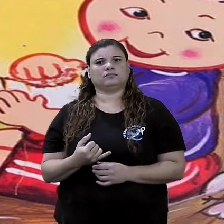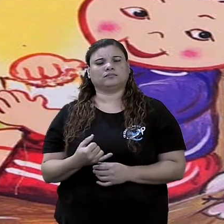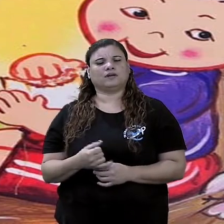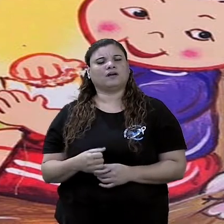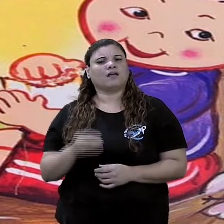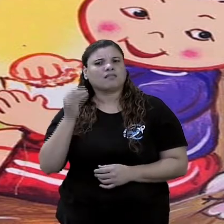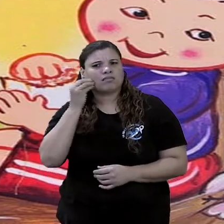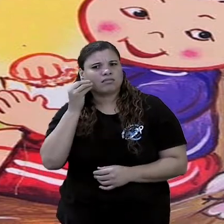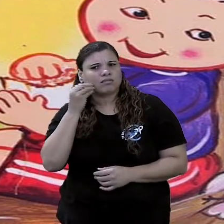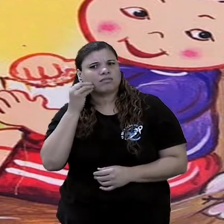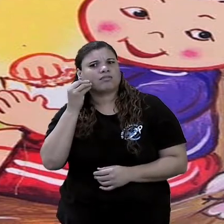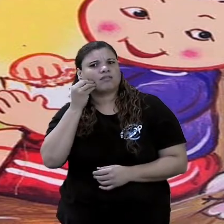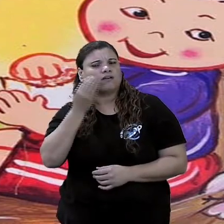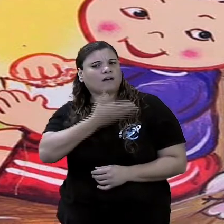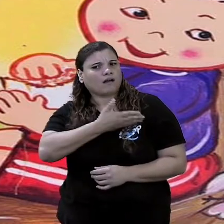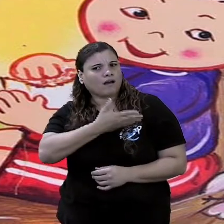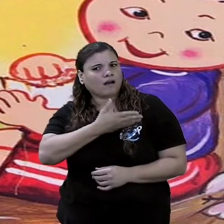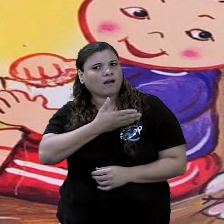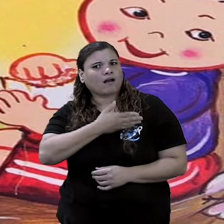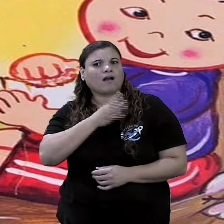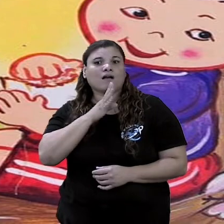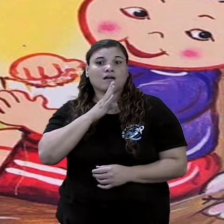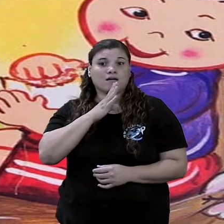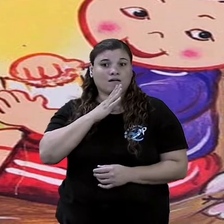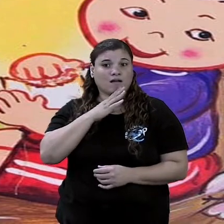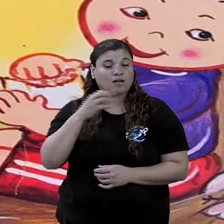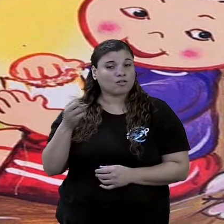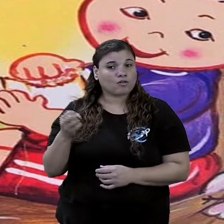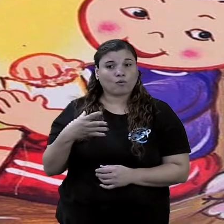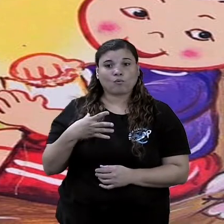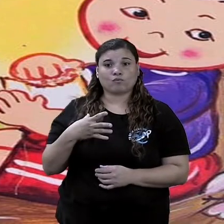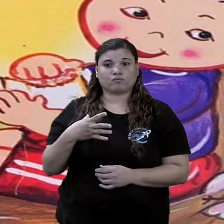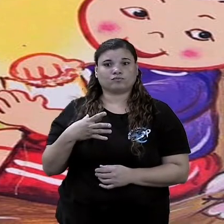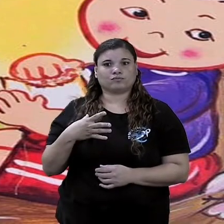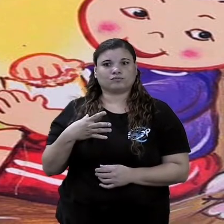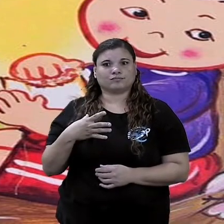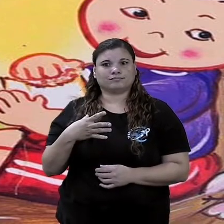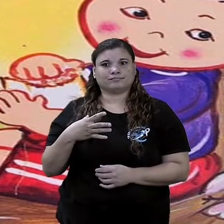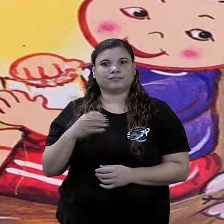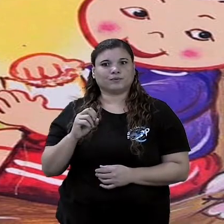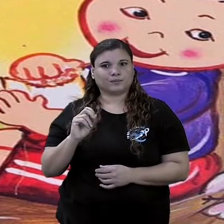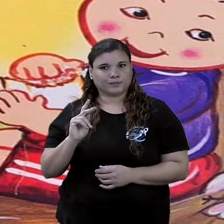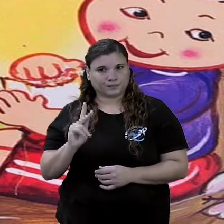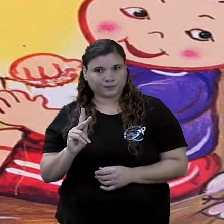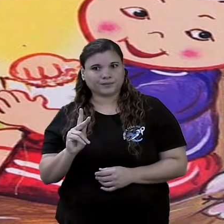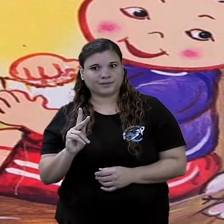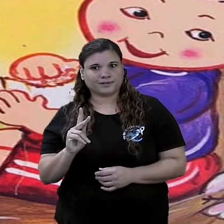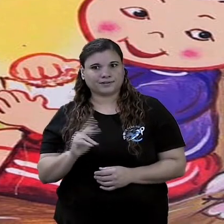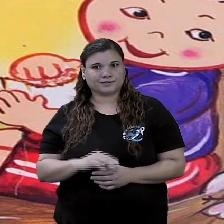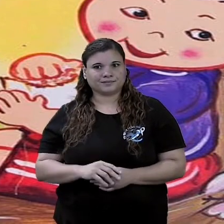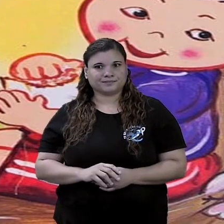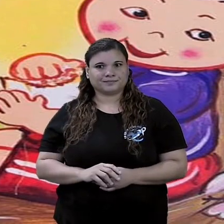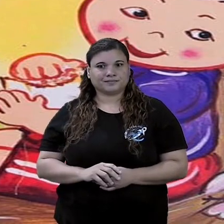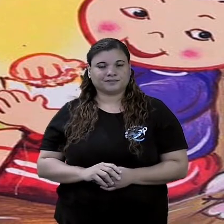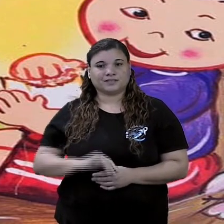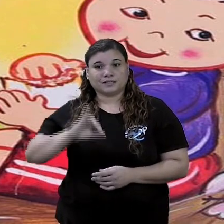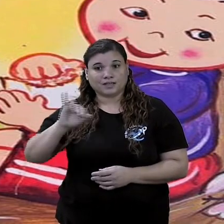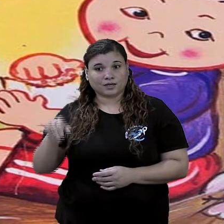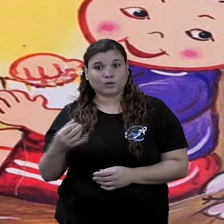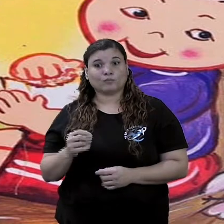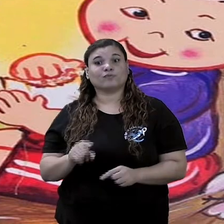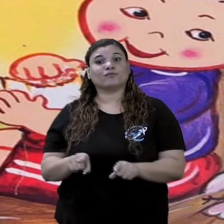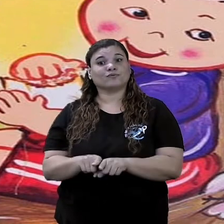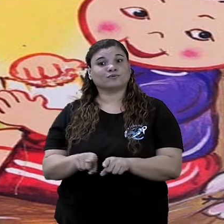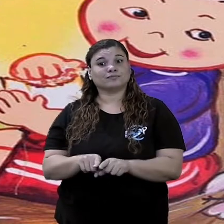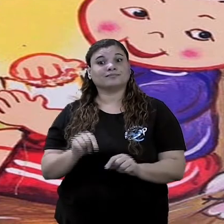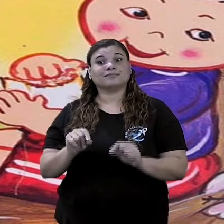divirtam, liguem para o seu amigo, mandem uma mensagem. Vamos aproveitar a oportunidade para fazermos o